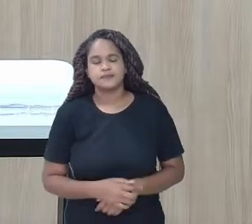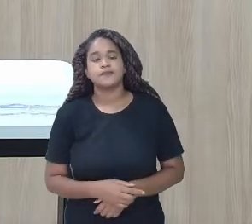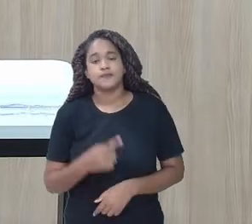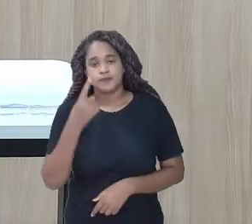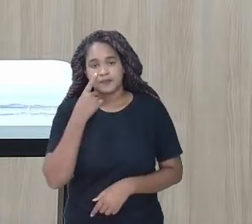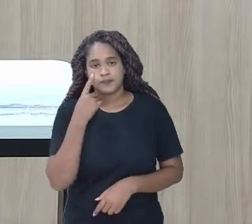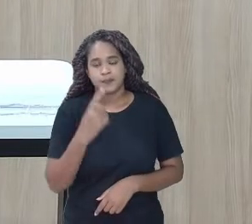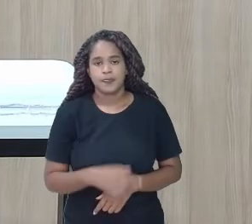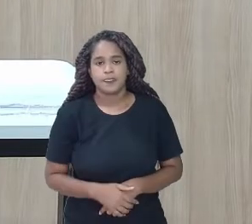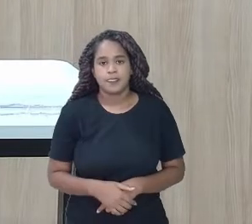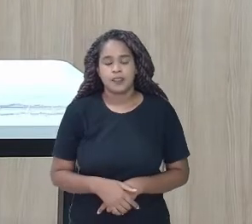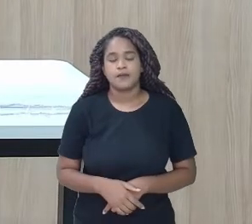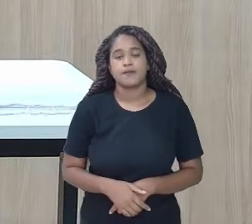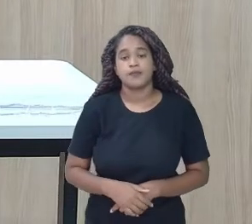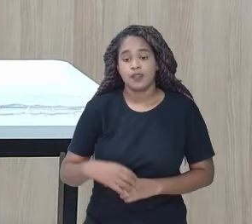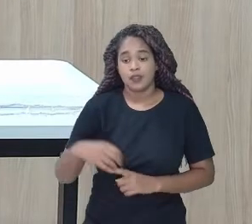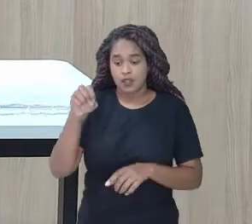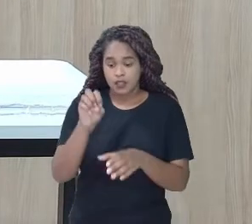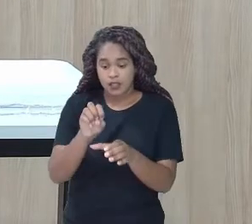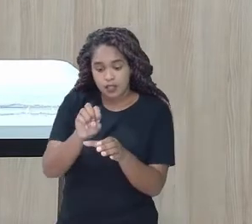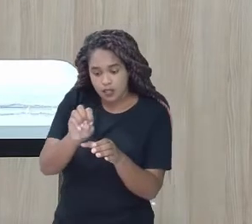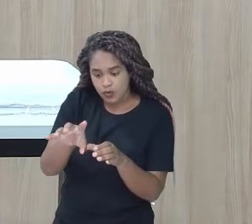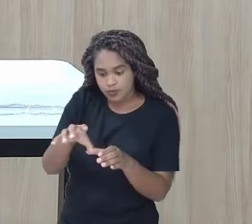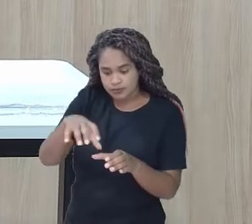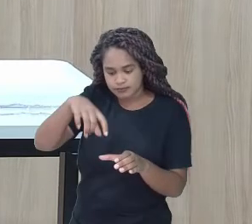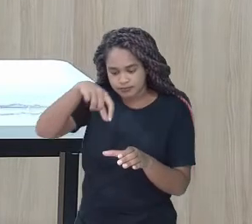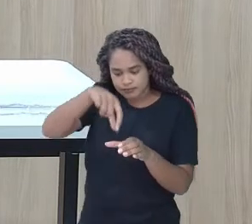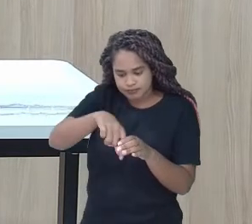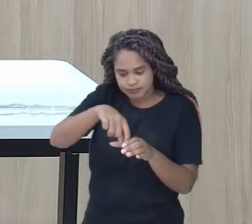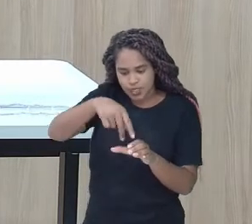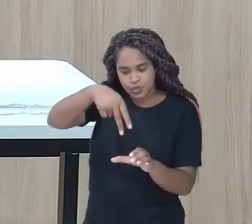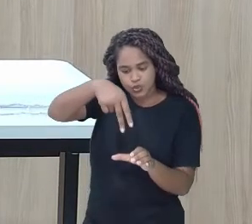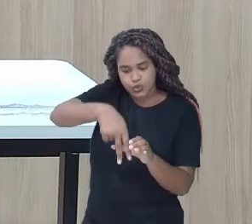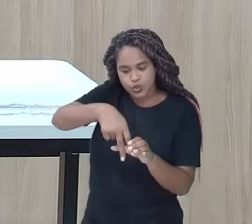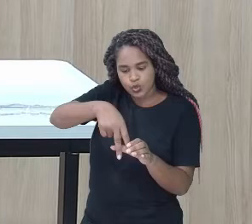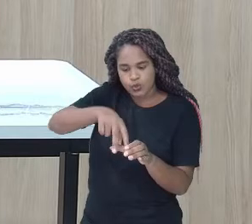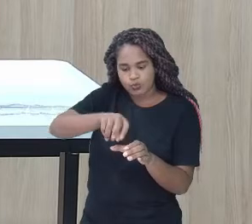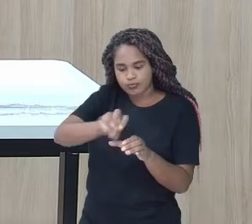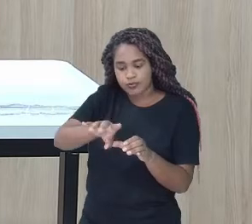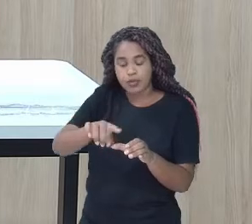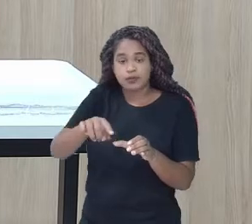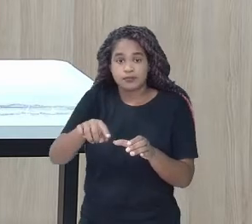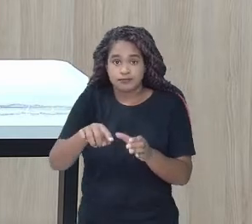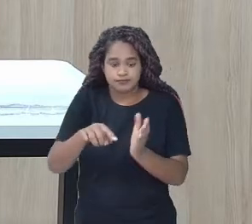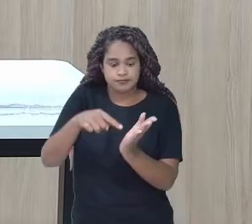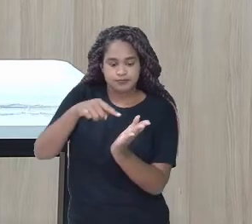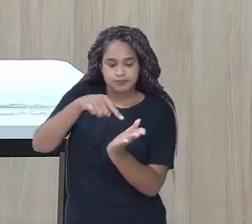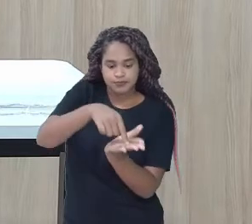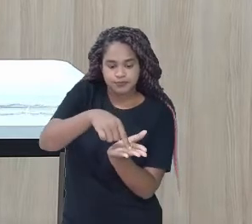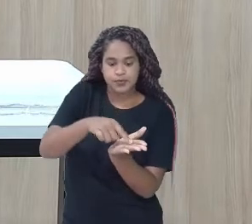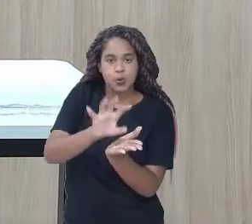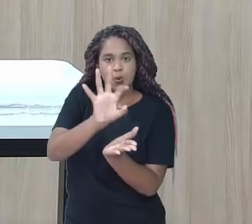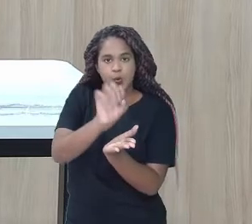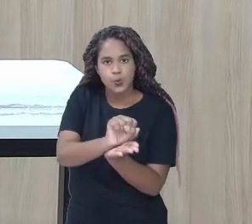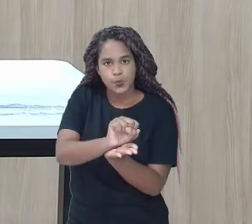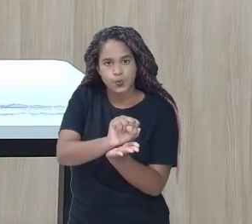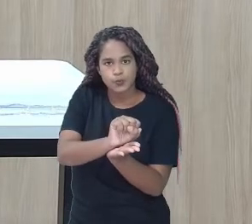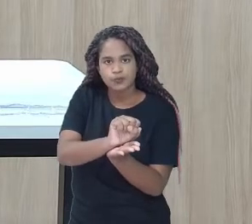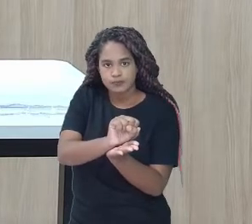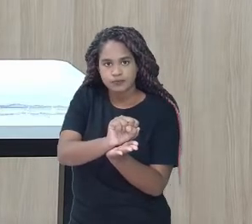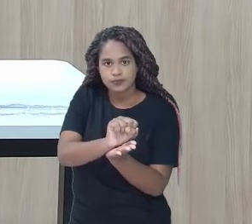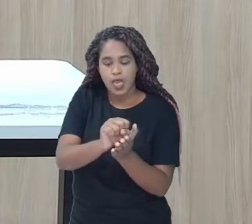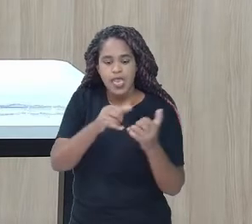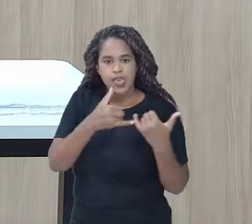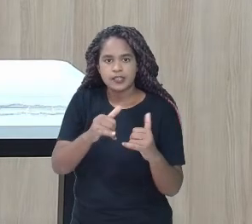eu coloquei a lâmpada na tomada aqui, ela estava com o interruptor desligado. Então, ele estava